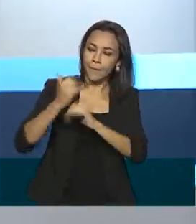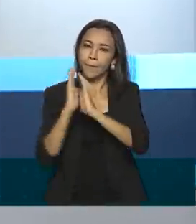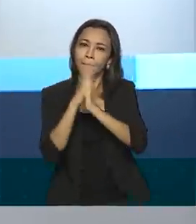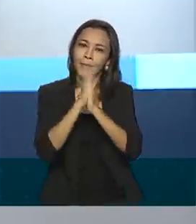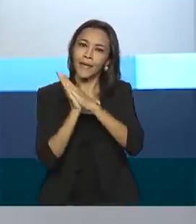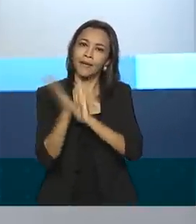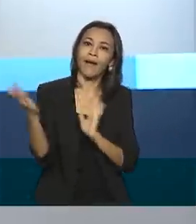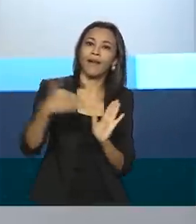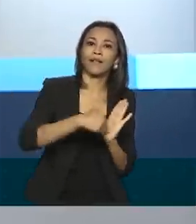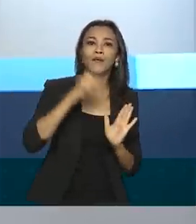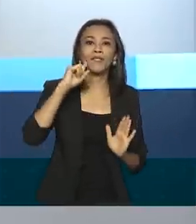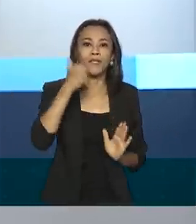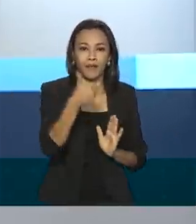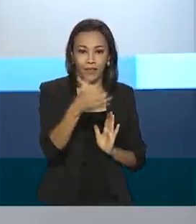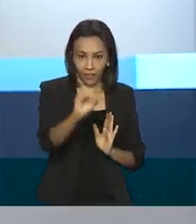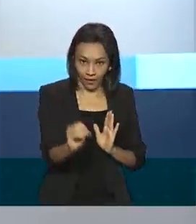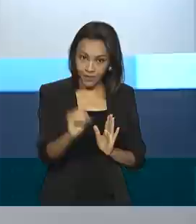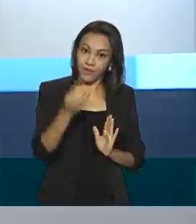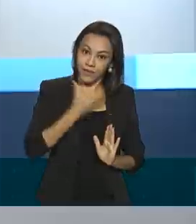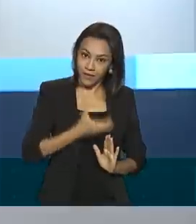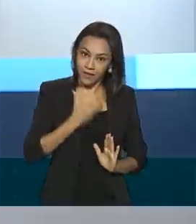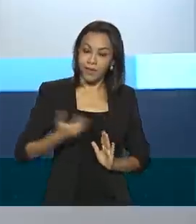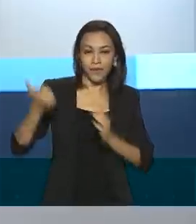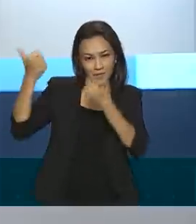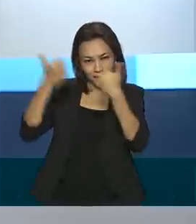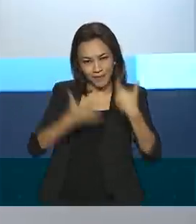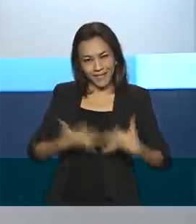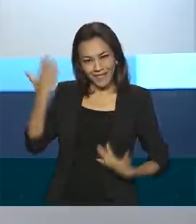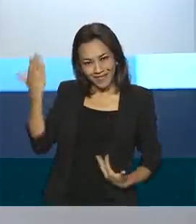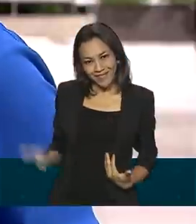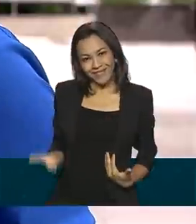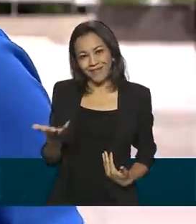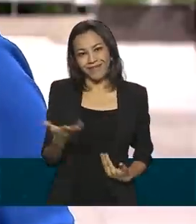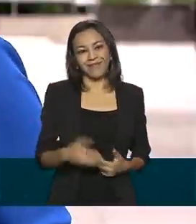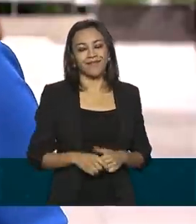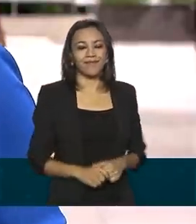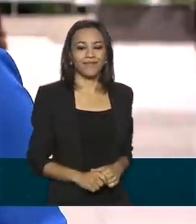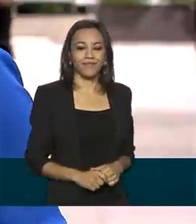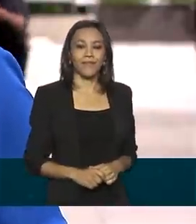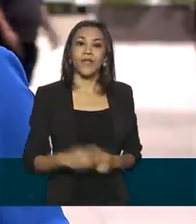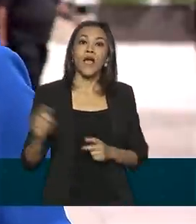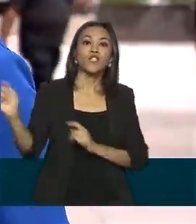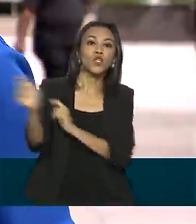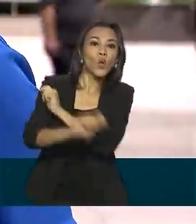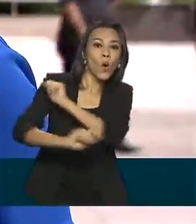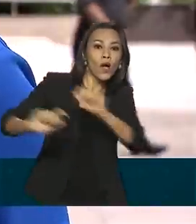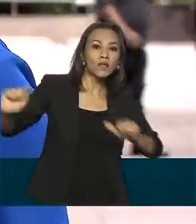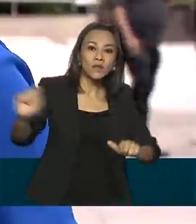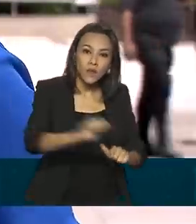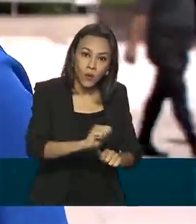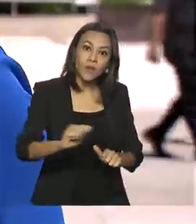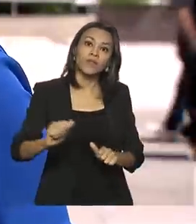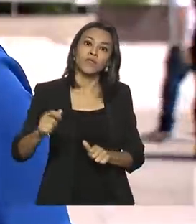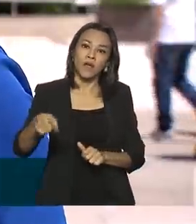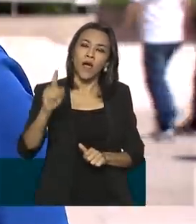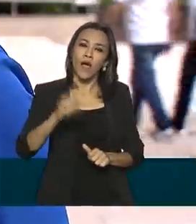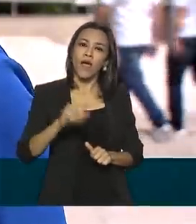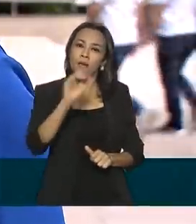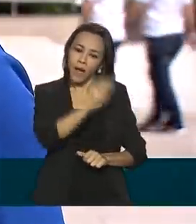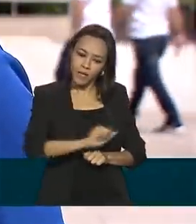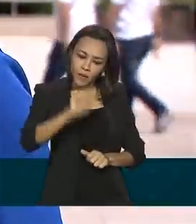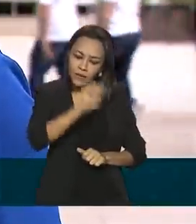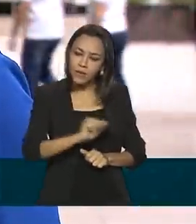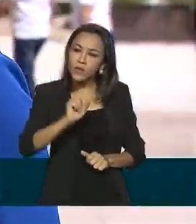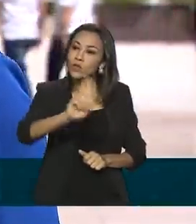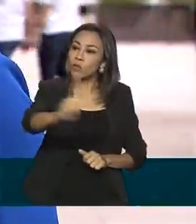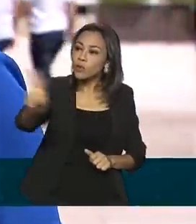dezembro. A repórter Luciana Colares traz os detalhes para a gente. As doações vão ser encaminhadas a instituições